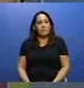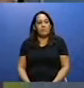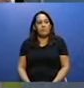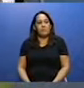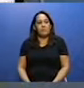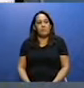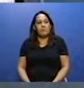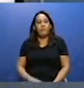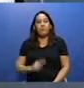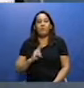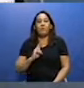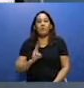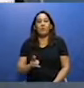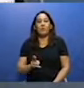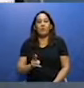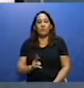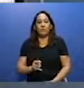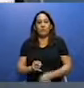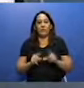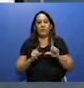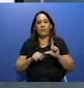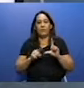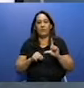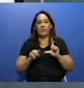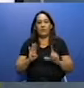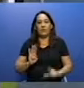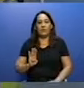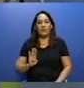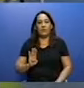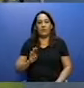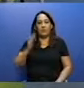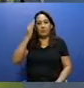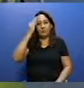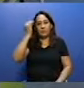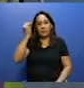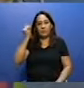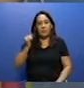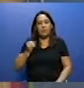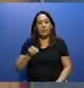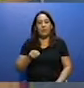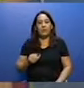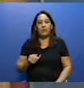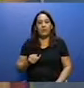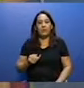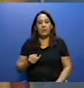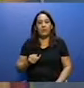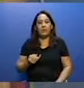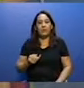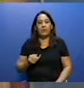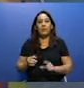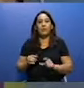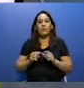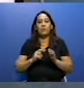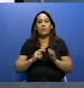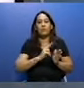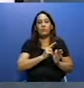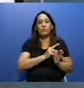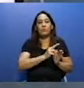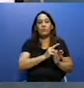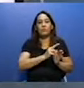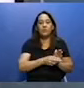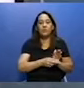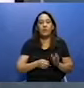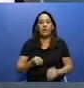Aí, para responder à letrinha B, eu tenho que saber quantas figuras tem na minha sequência. Vamos